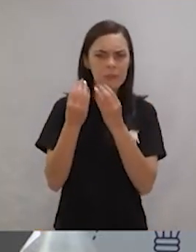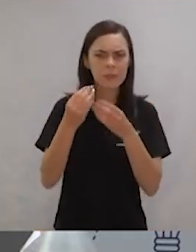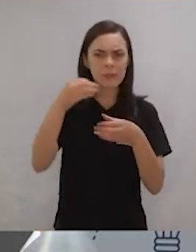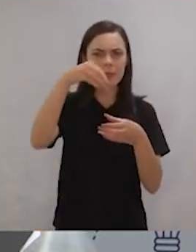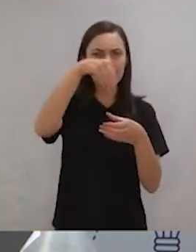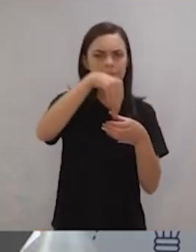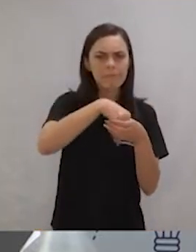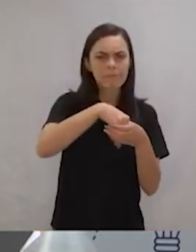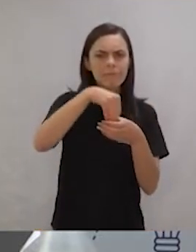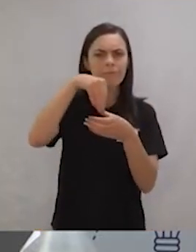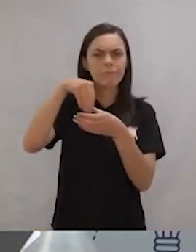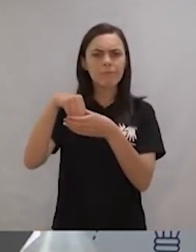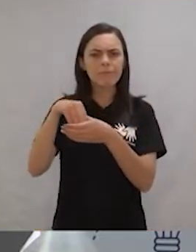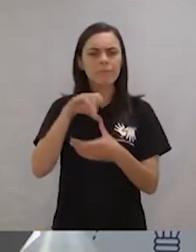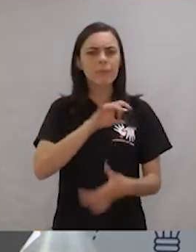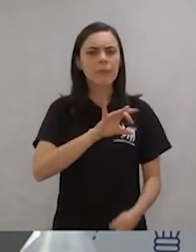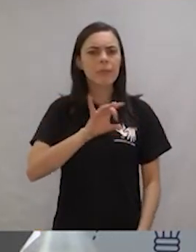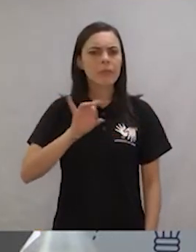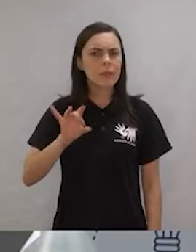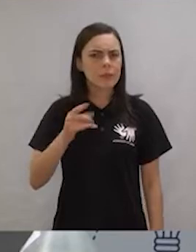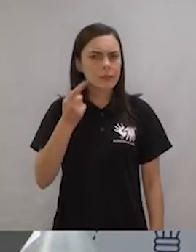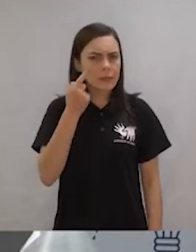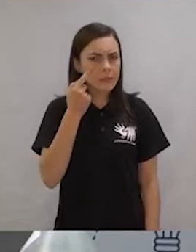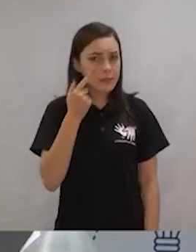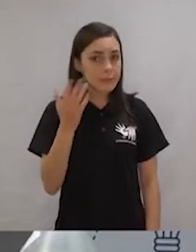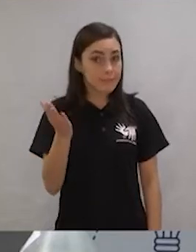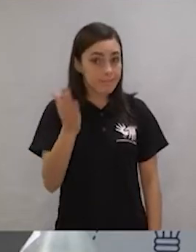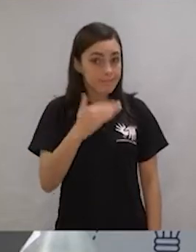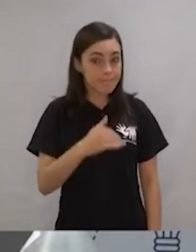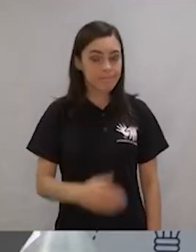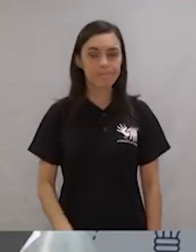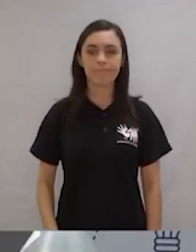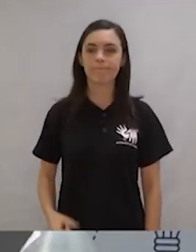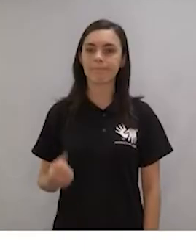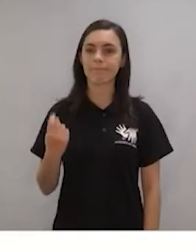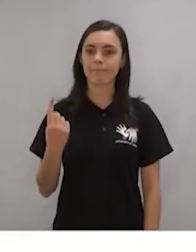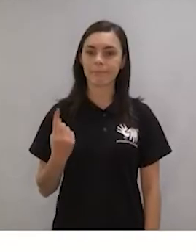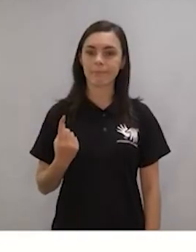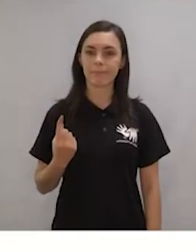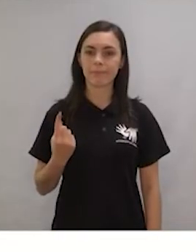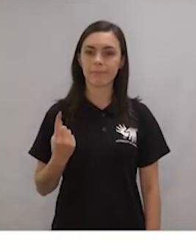irão ficar em cada cesta? Vamos ver?